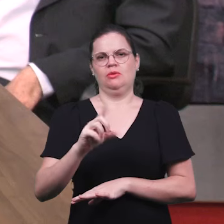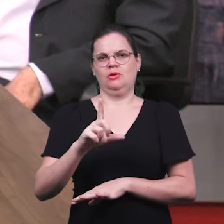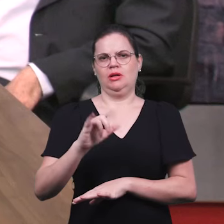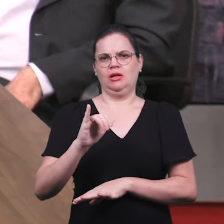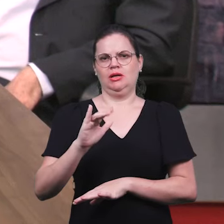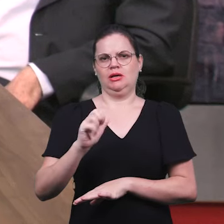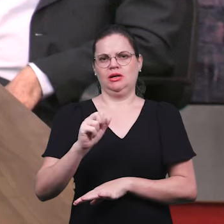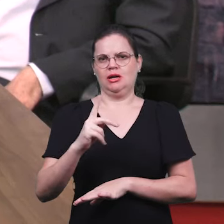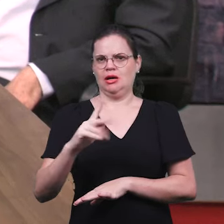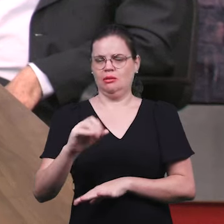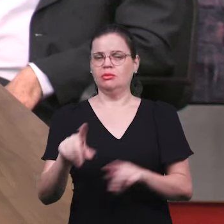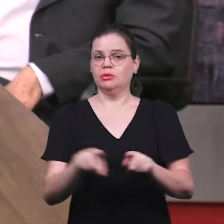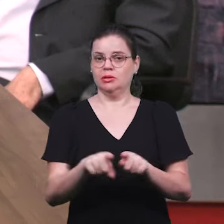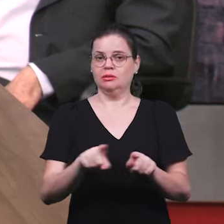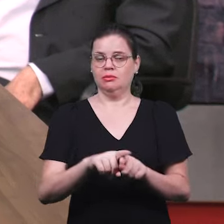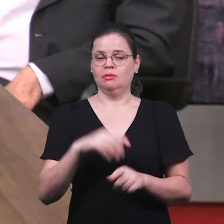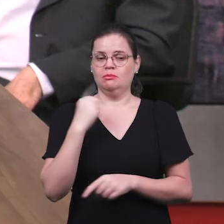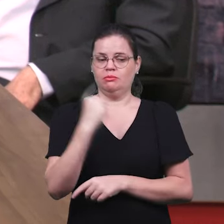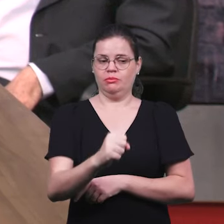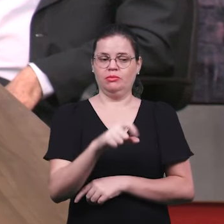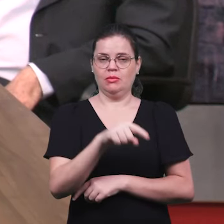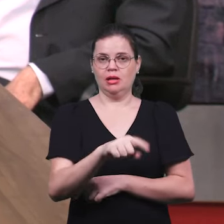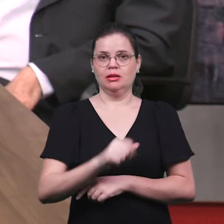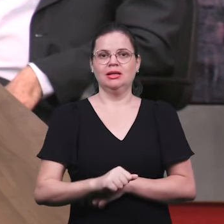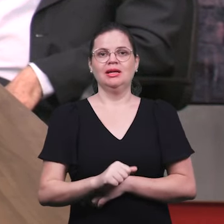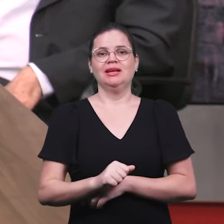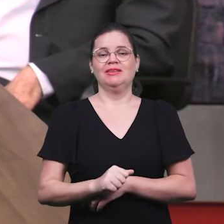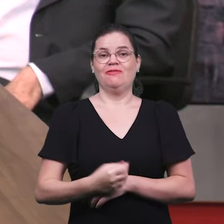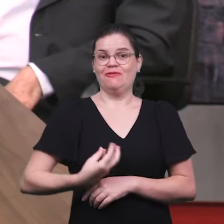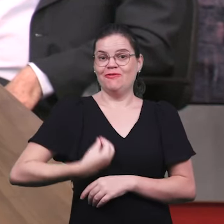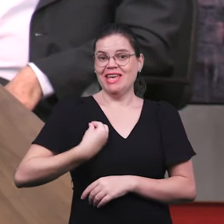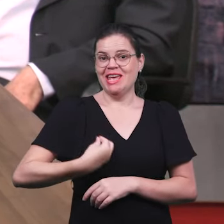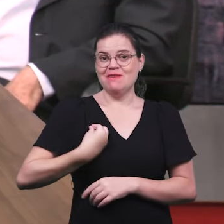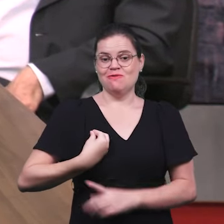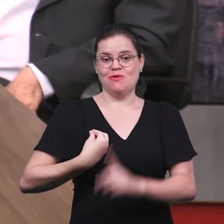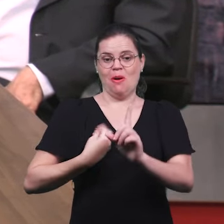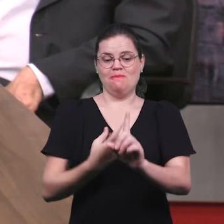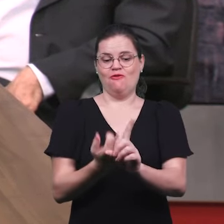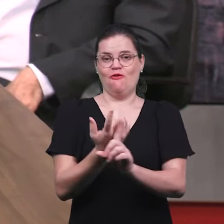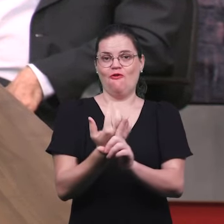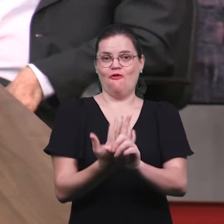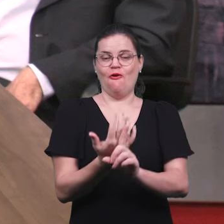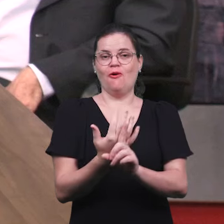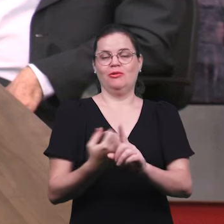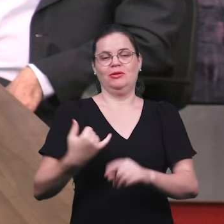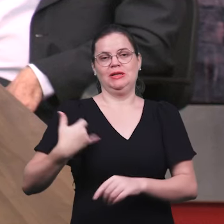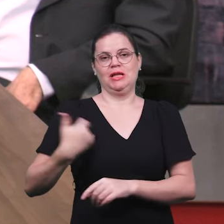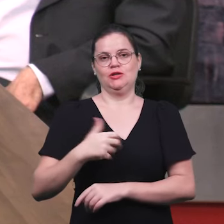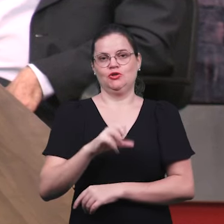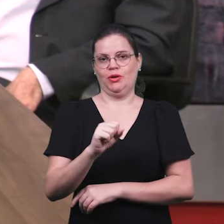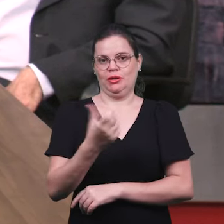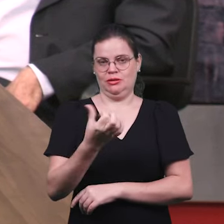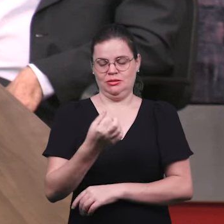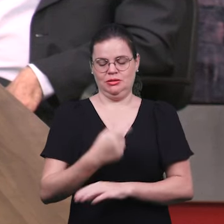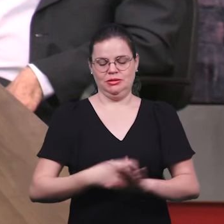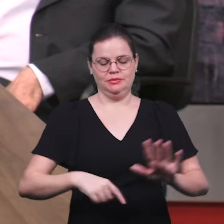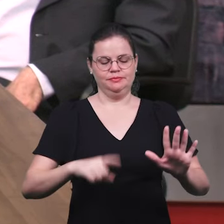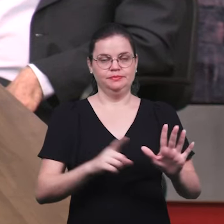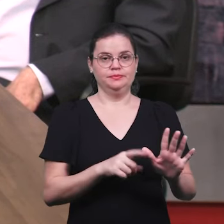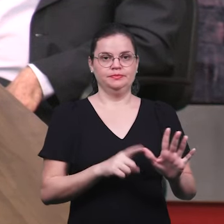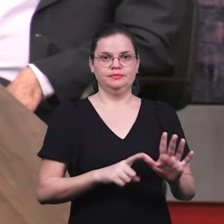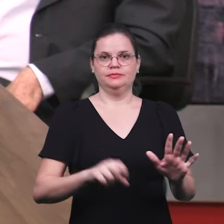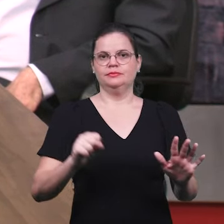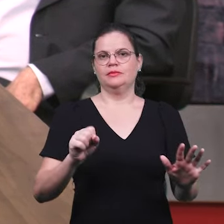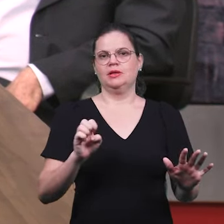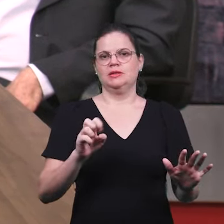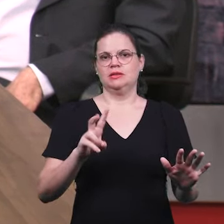foi queimado vivo aos 86 anos. A história de Policarpo todo mundo conhece. Aí tem um quinto imperador que é Severo.